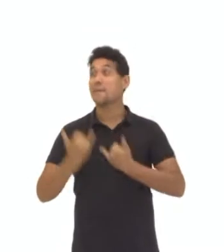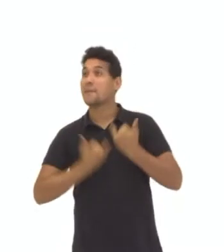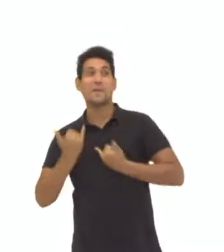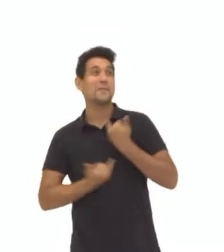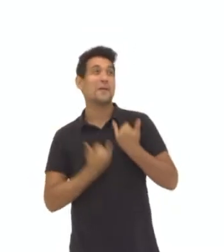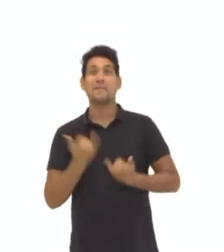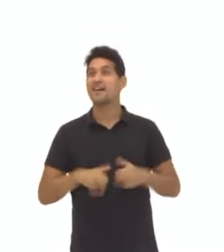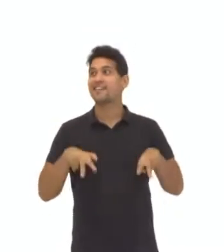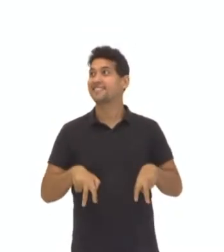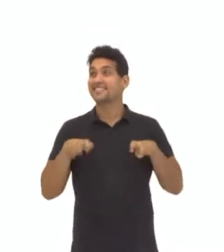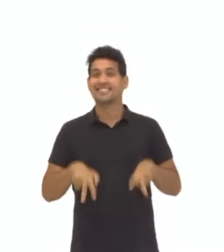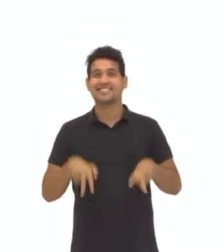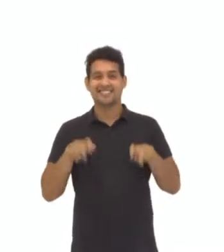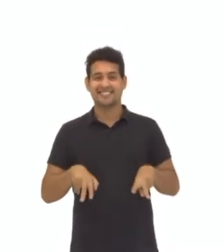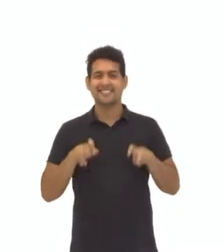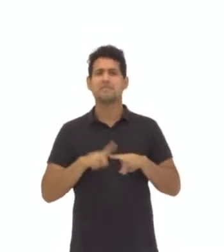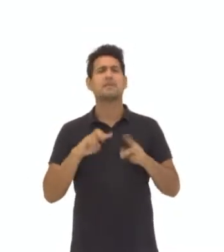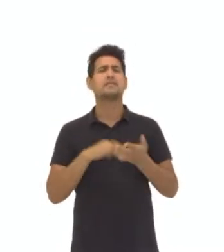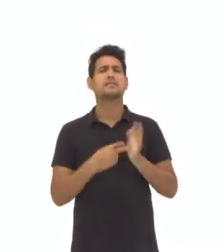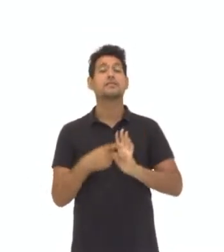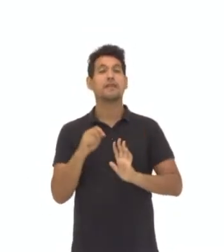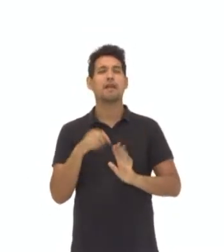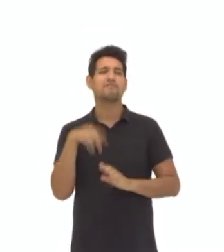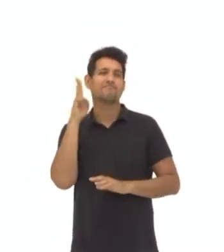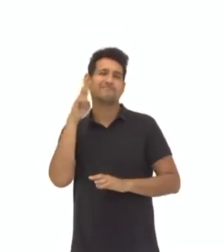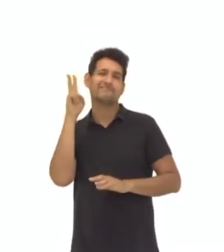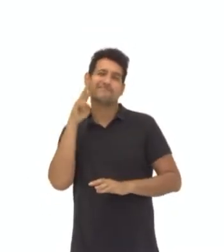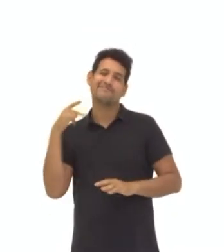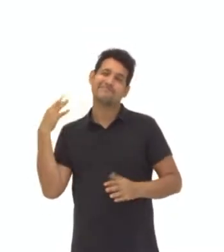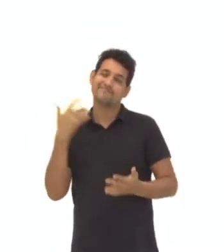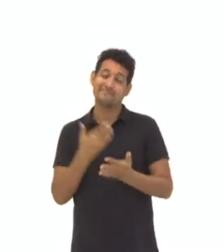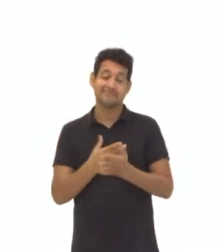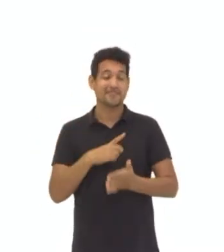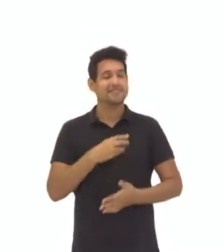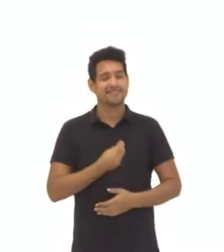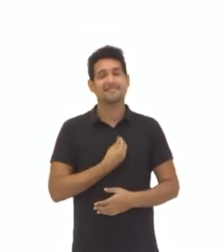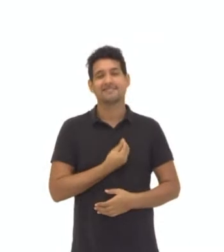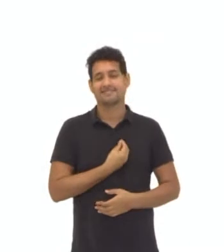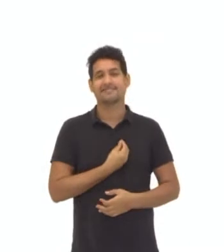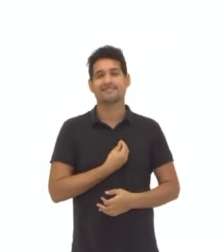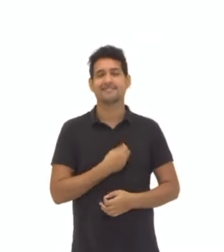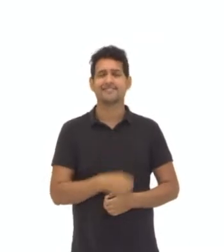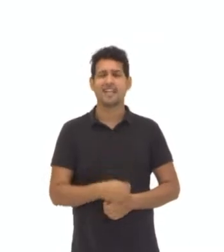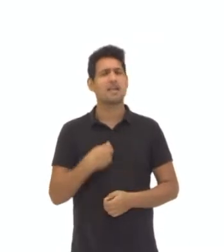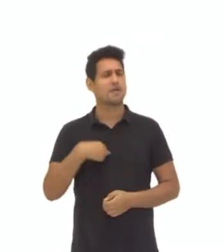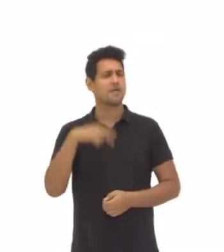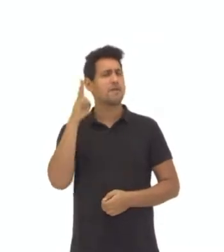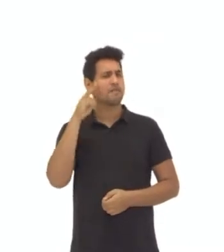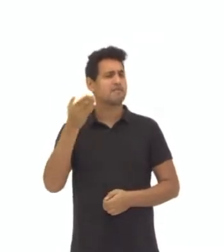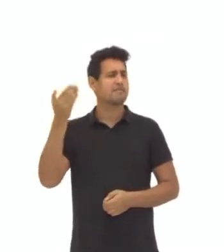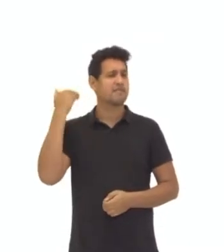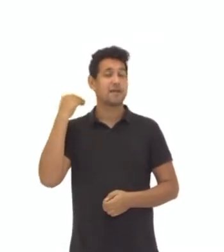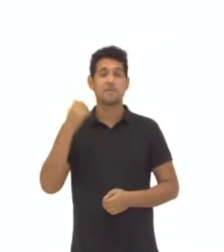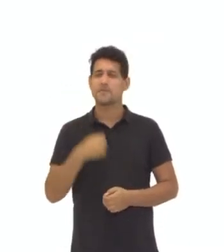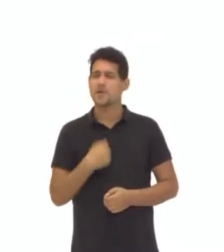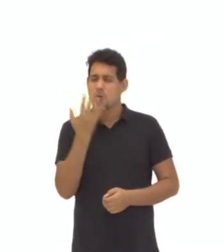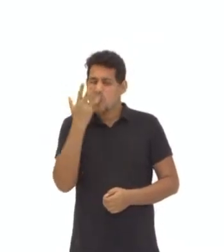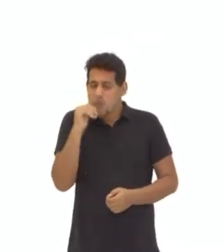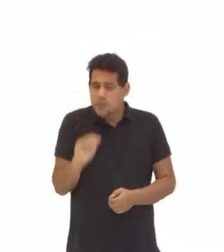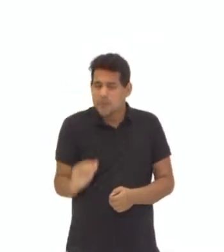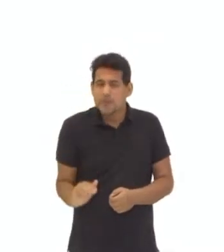sendo colocado, né, se é em primeira pessoa ou em terceira pessoa, e aí eu descubro, né, quem é que está